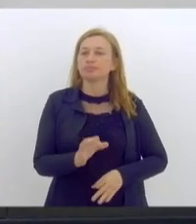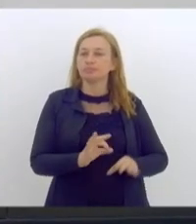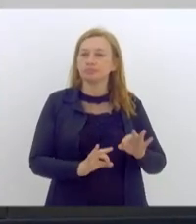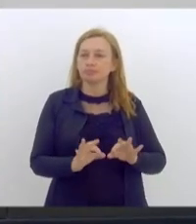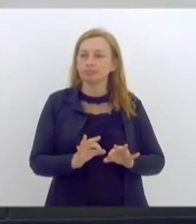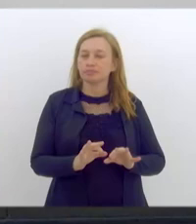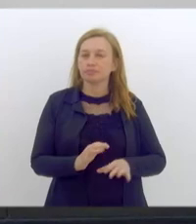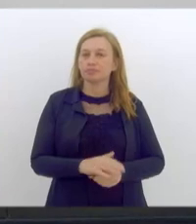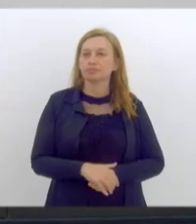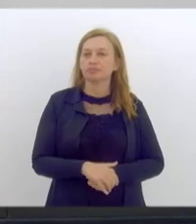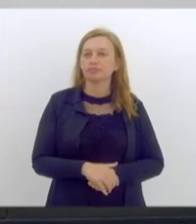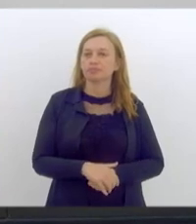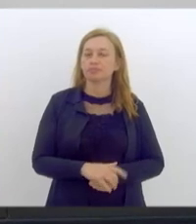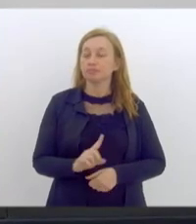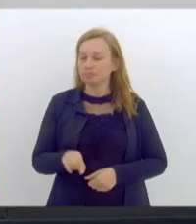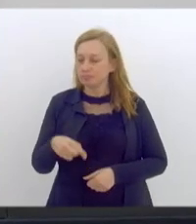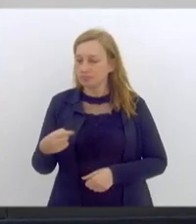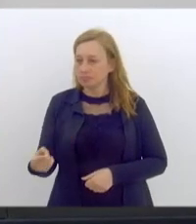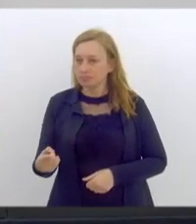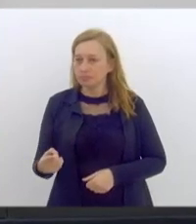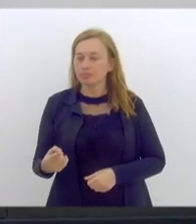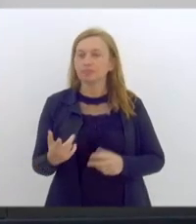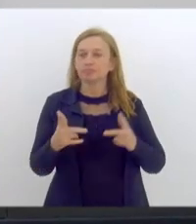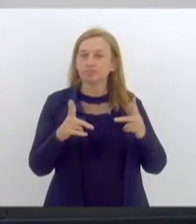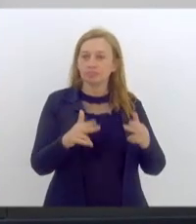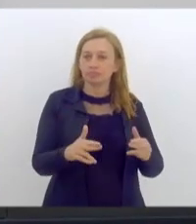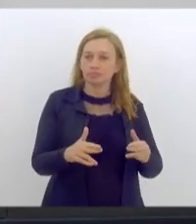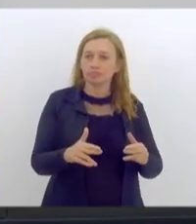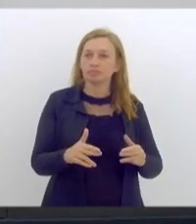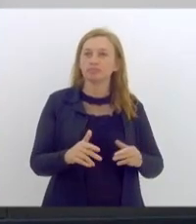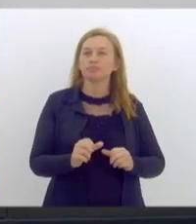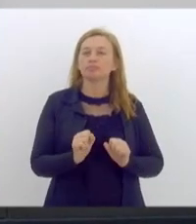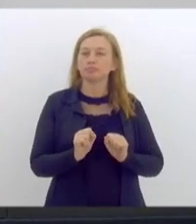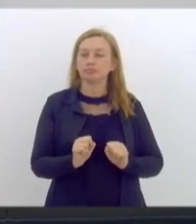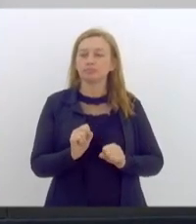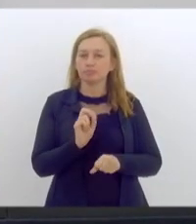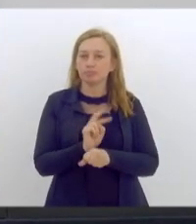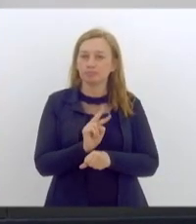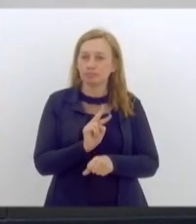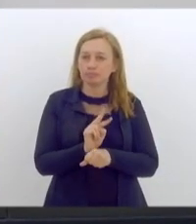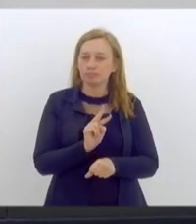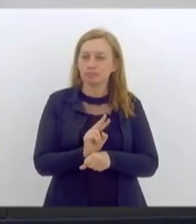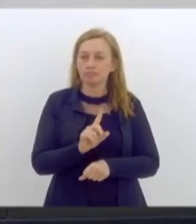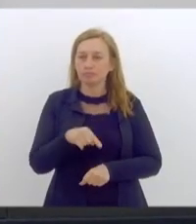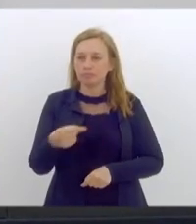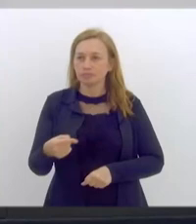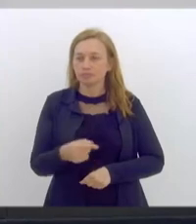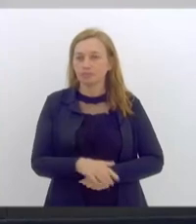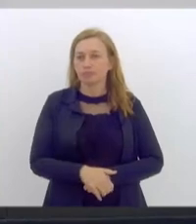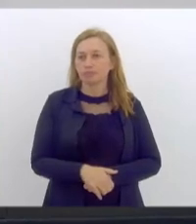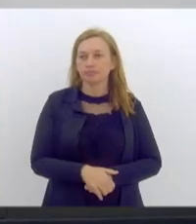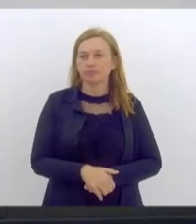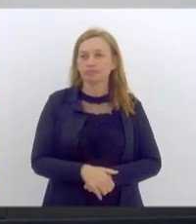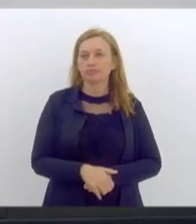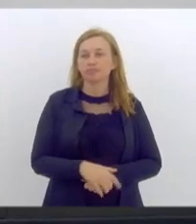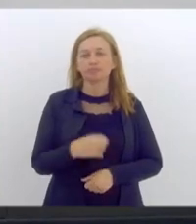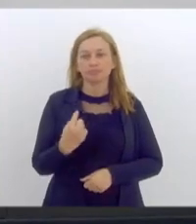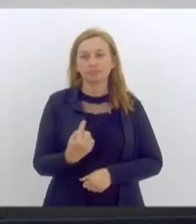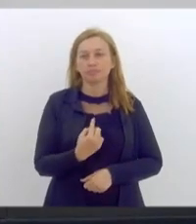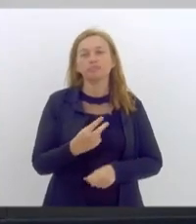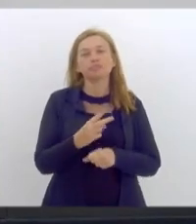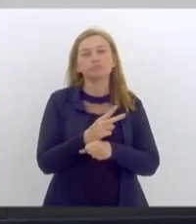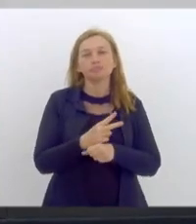e outros similares possam ser monitoradas porque é isso que a gente tá buscando